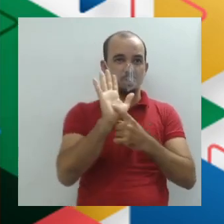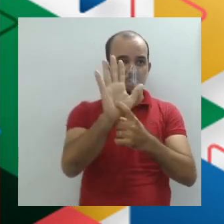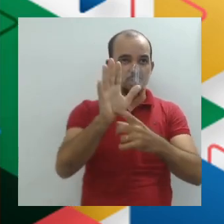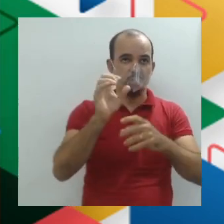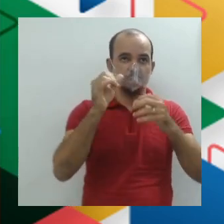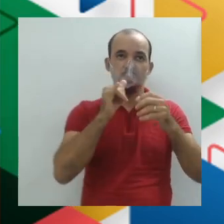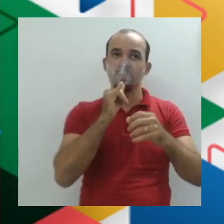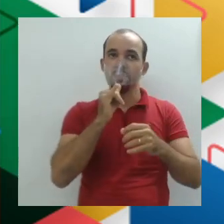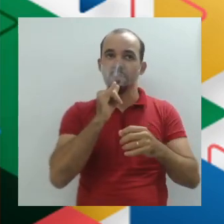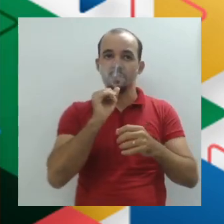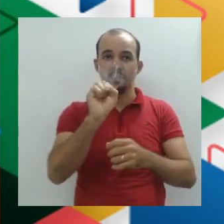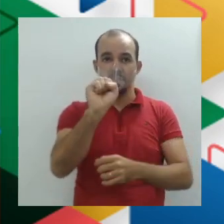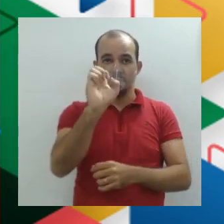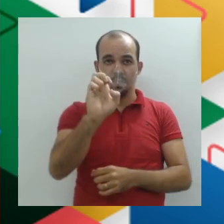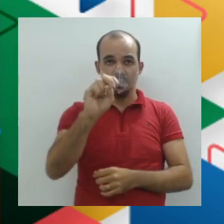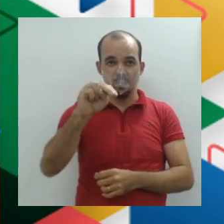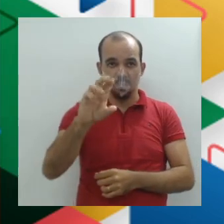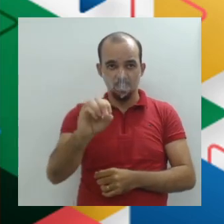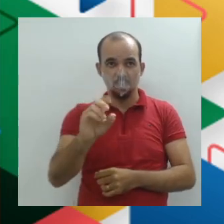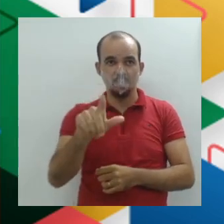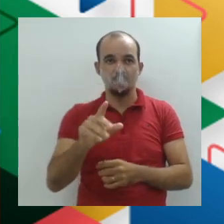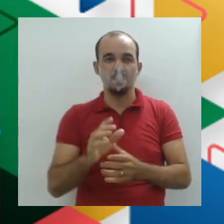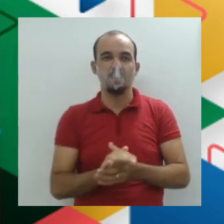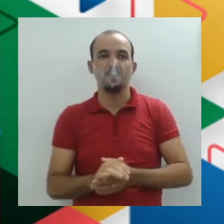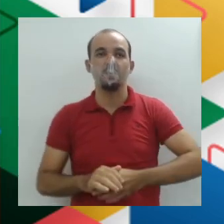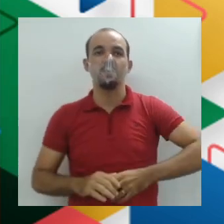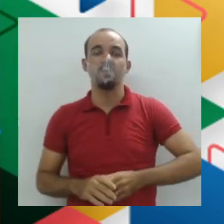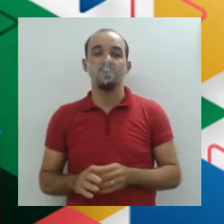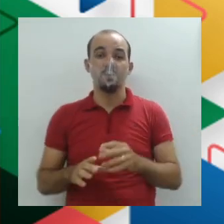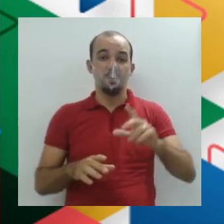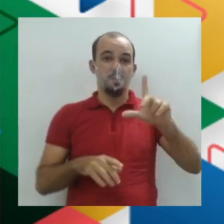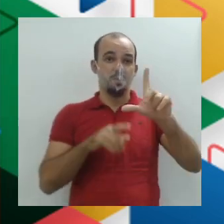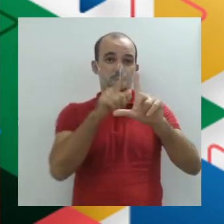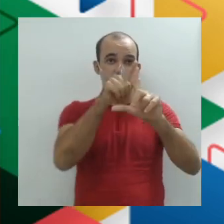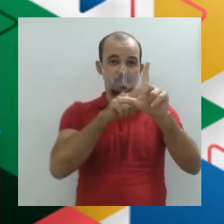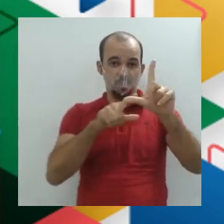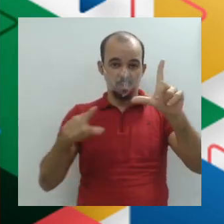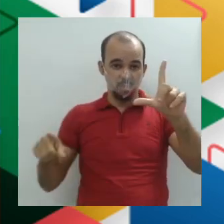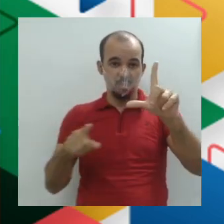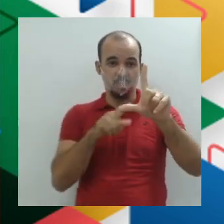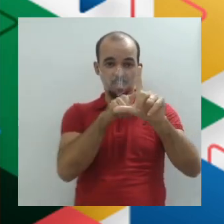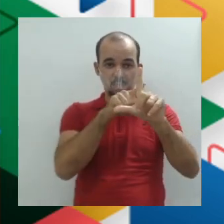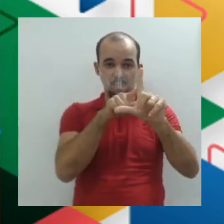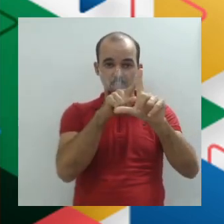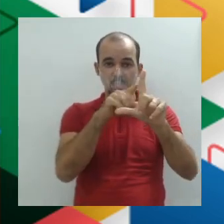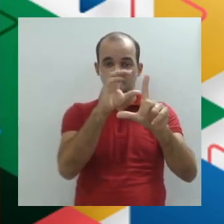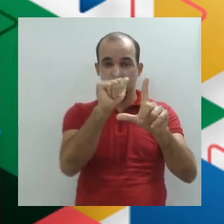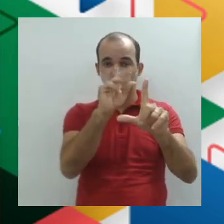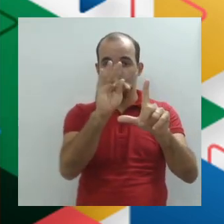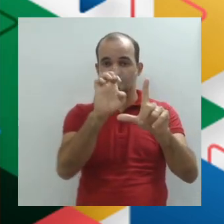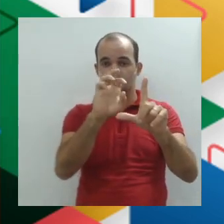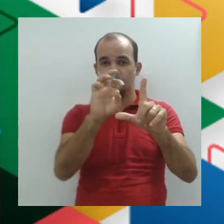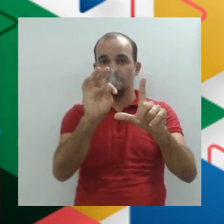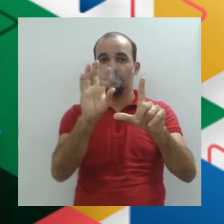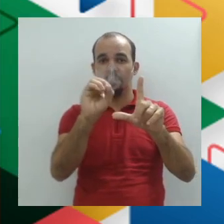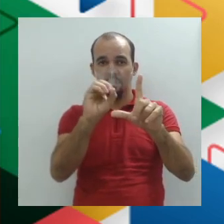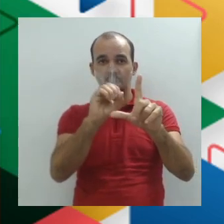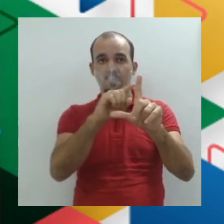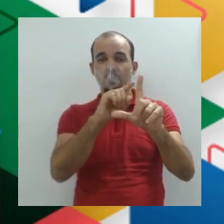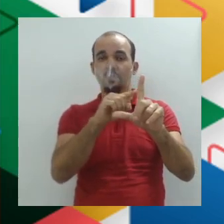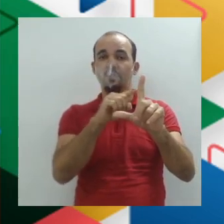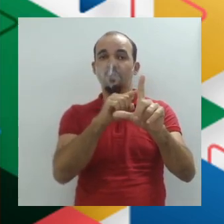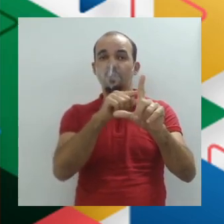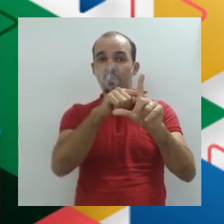alfa, eu tenho um cateto oposto que está na frente do alfa e eu tenho aqui a hipotenusa. Então, galera, para a